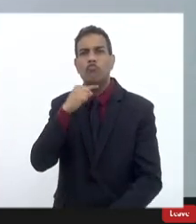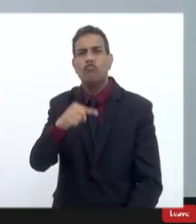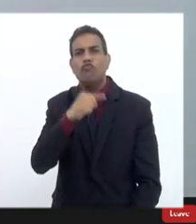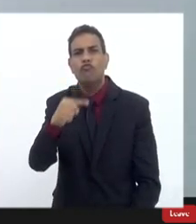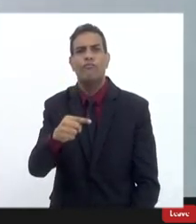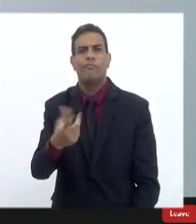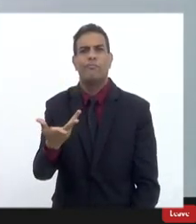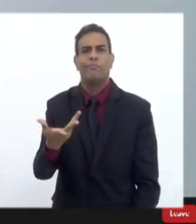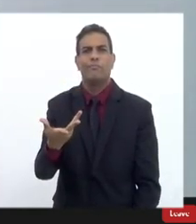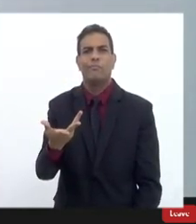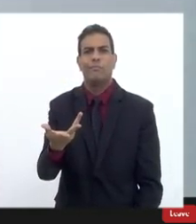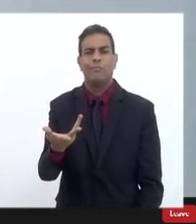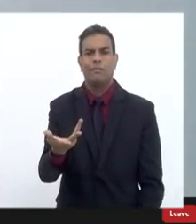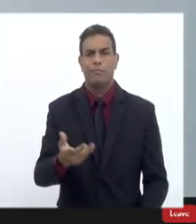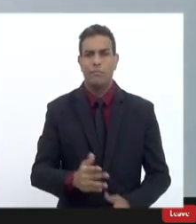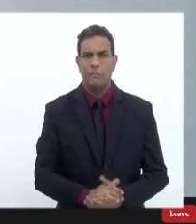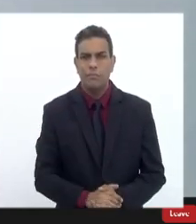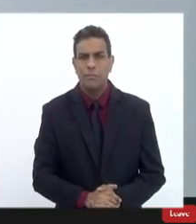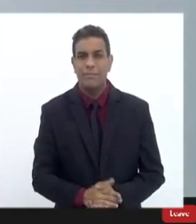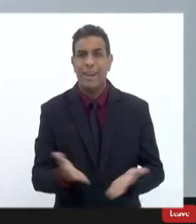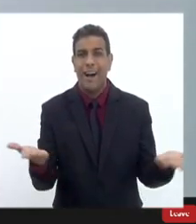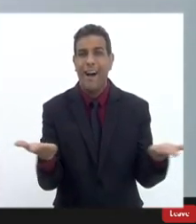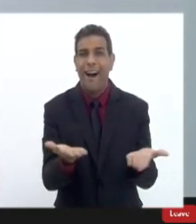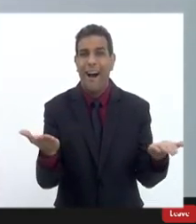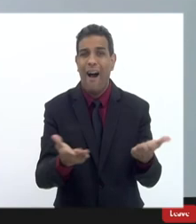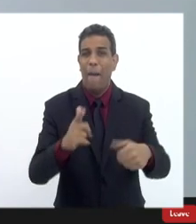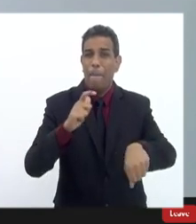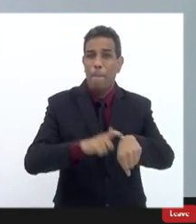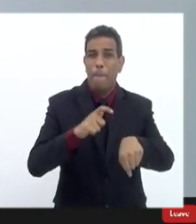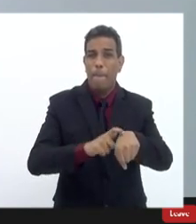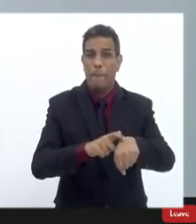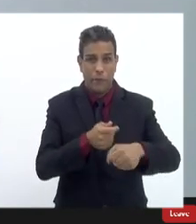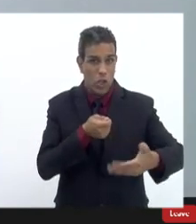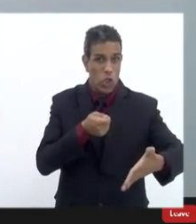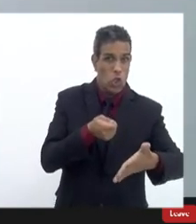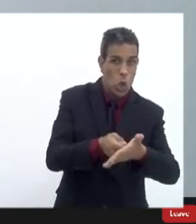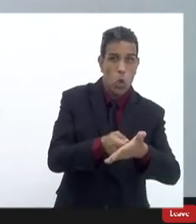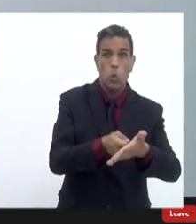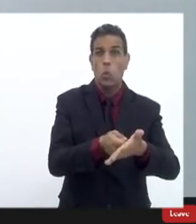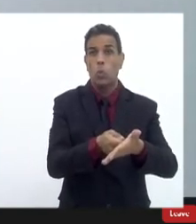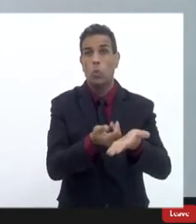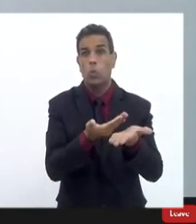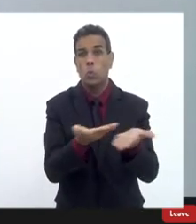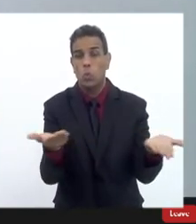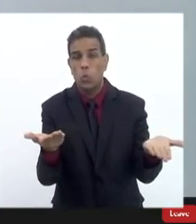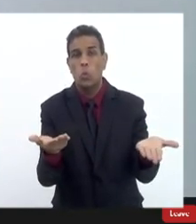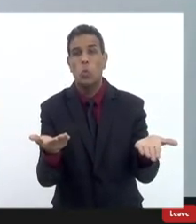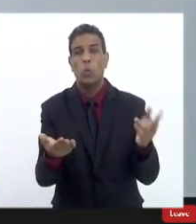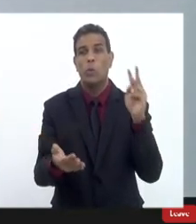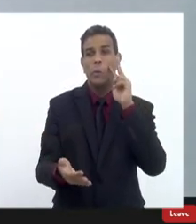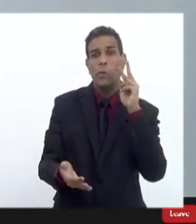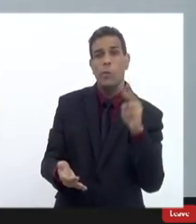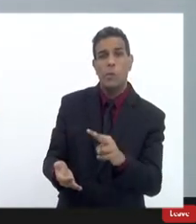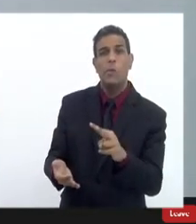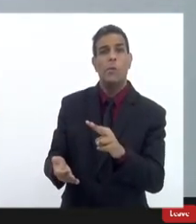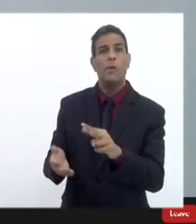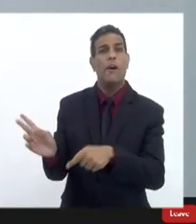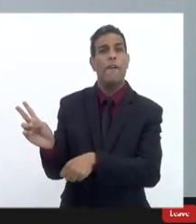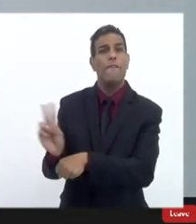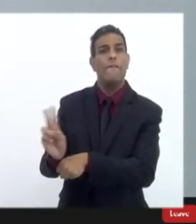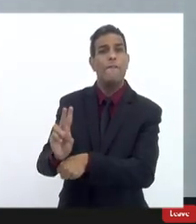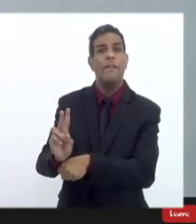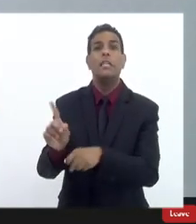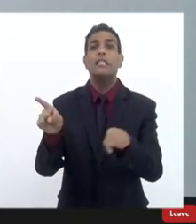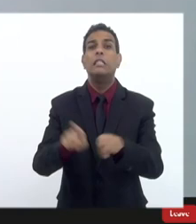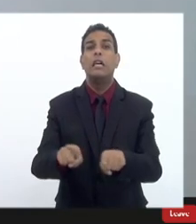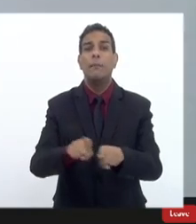conta, gente, isso até agora na pandemia mesmo, inclusive deixei uma denúncia aqui para fiscalização por parte da SEDUC, que são os Grêmios